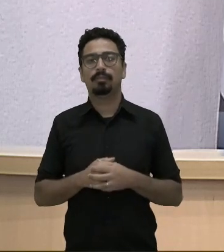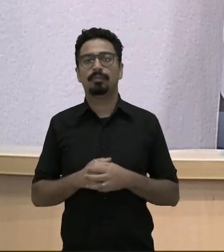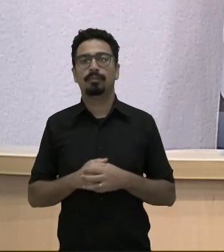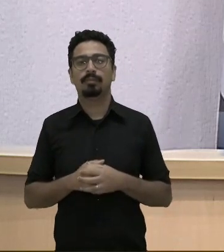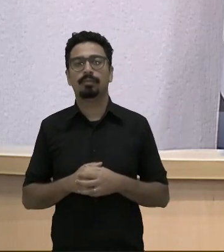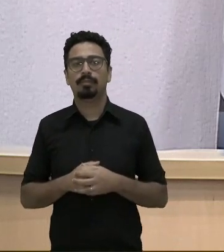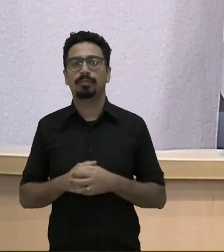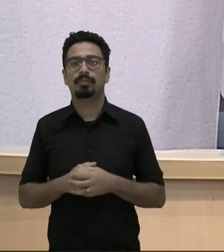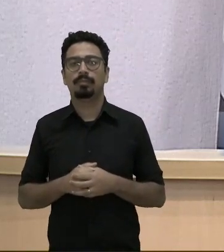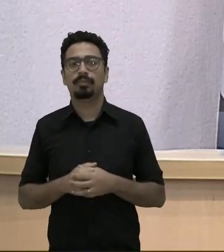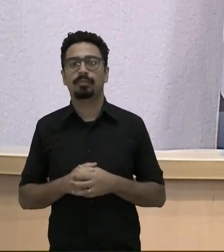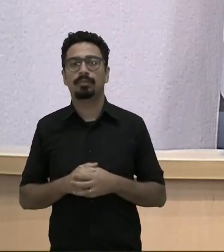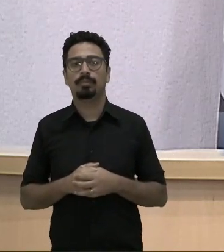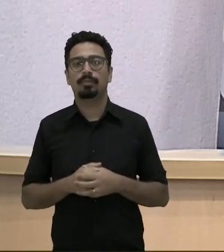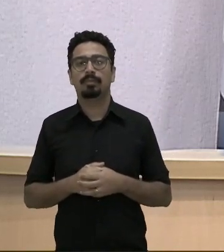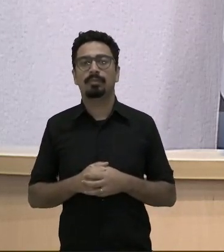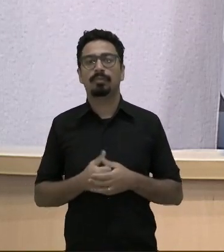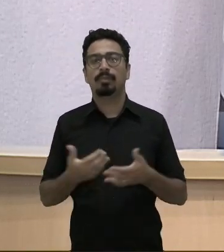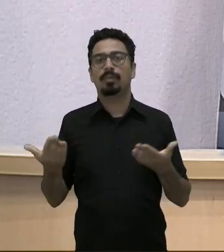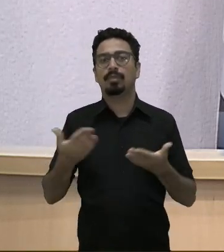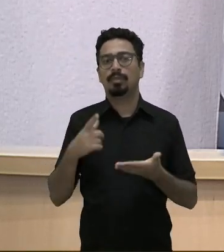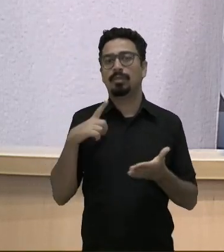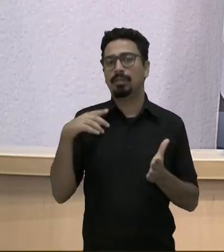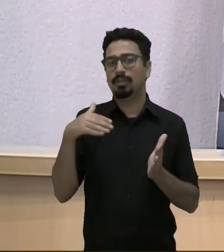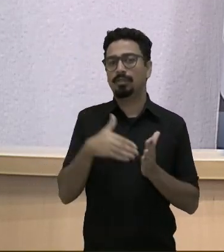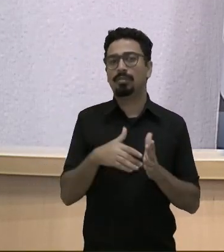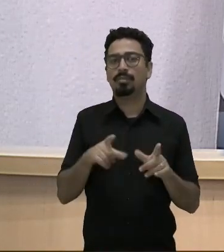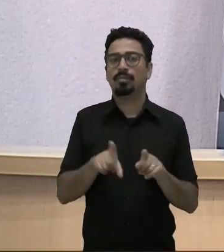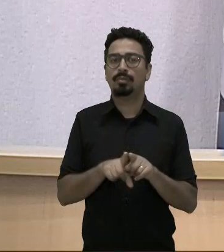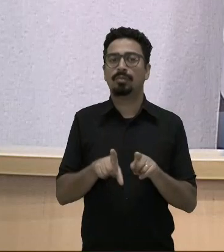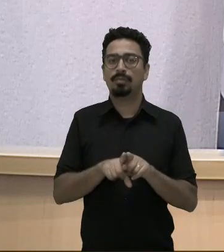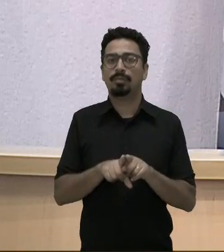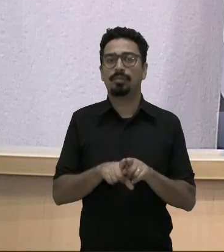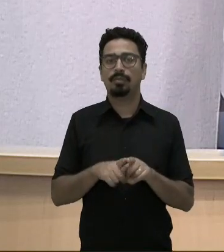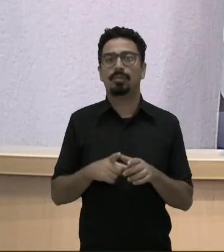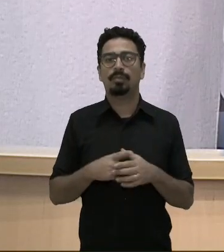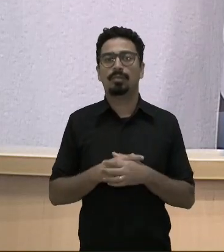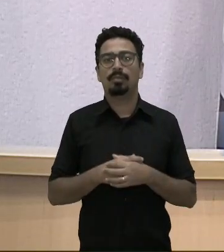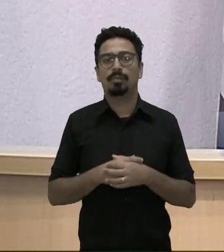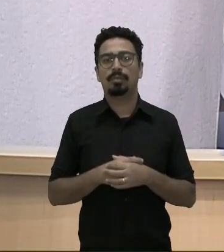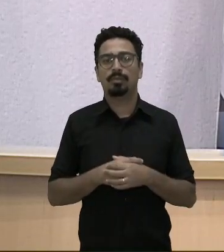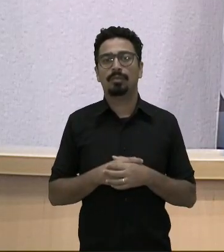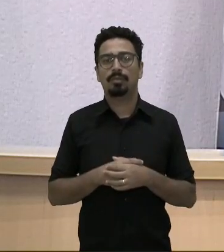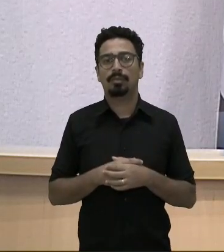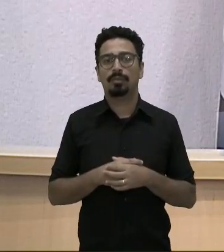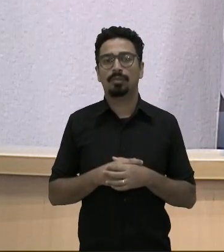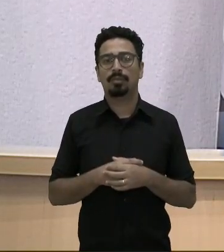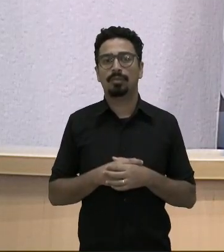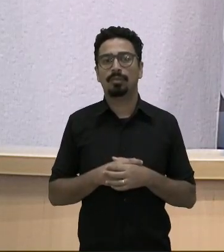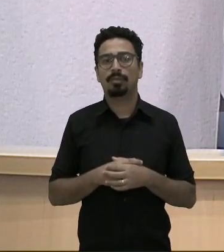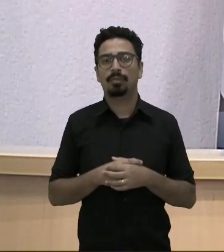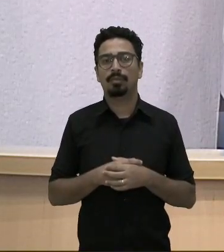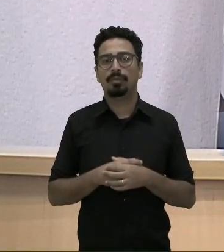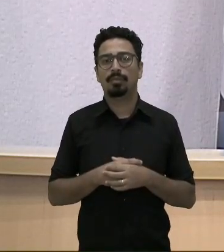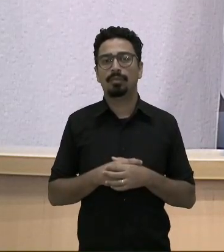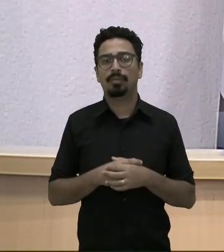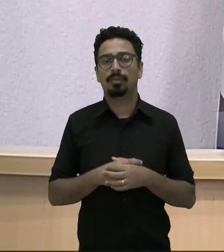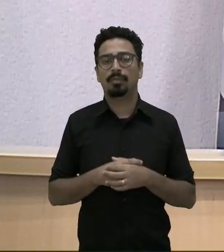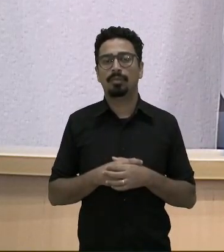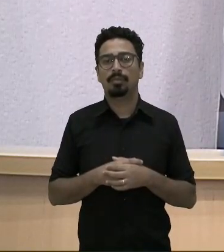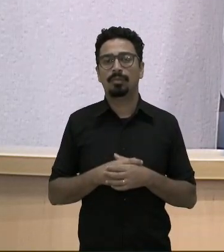Agora, nós temos agora a última, entendeu? E o último, vamos pegar, por exemplo, o seu o